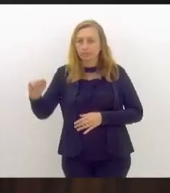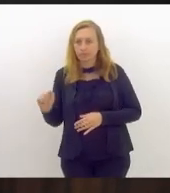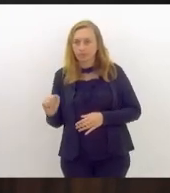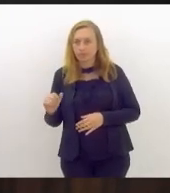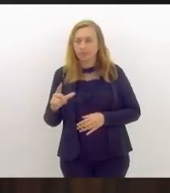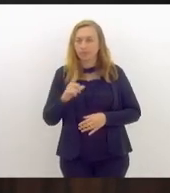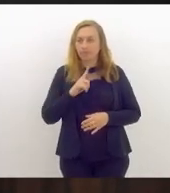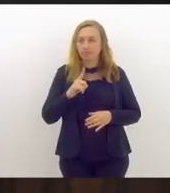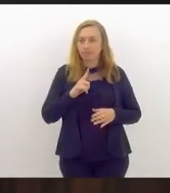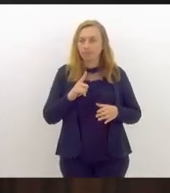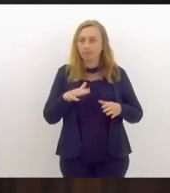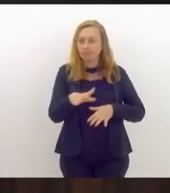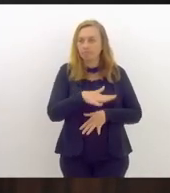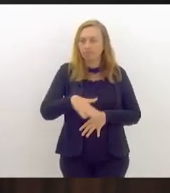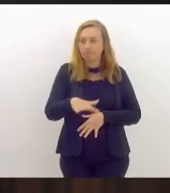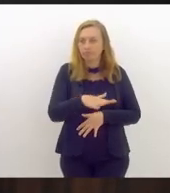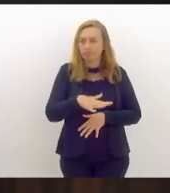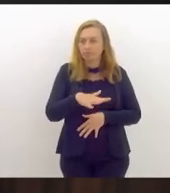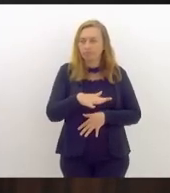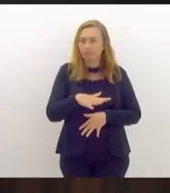de refúgio da vida silvestre.